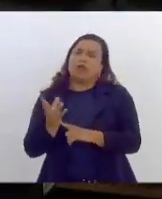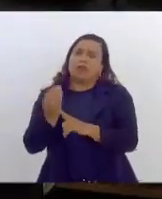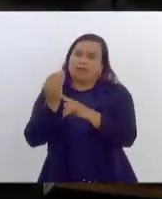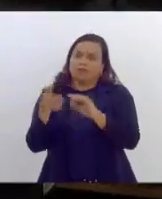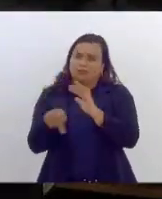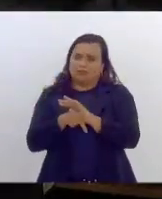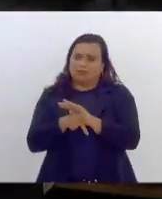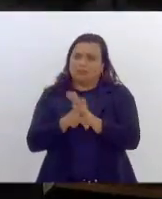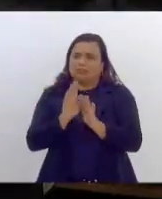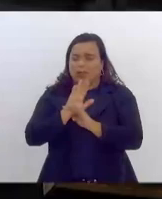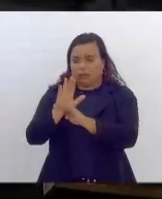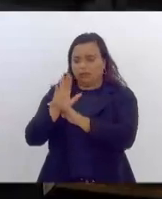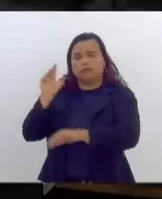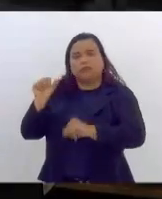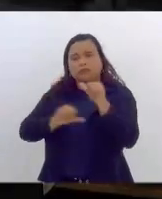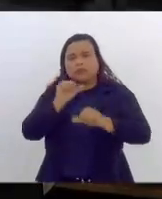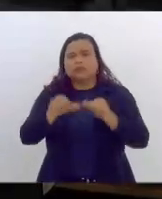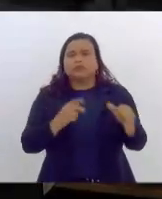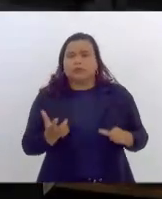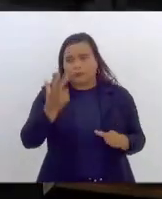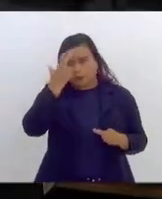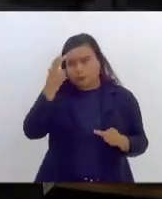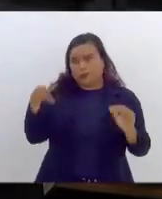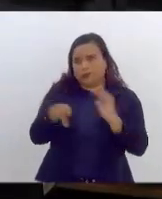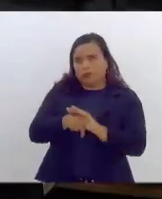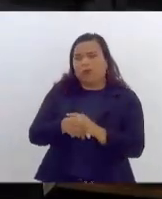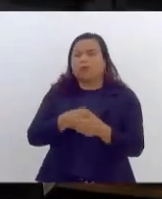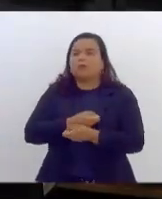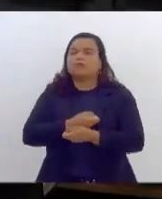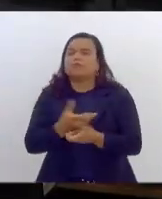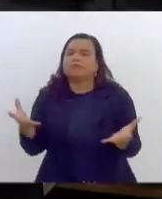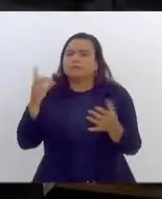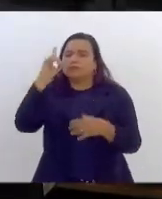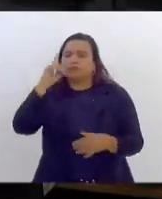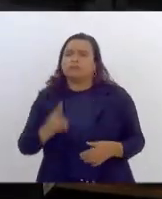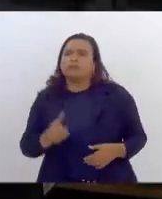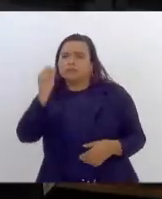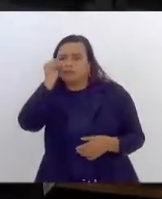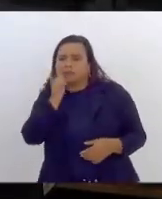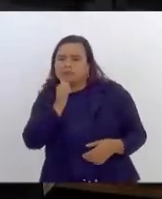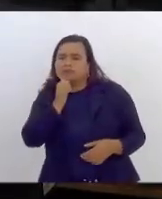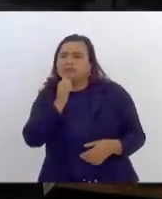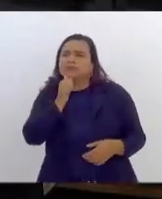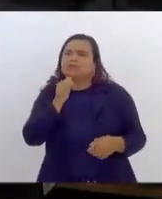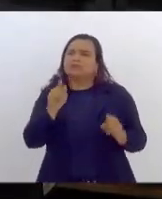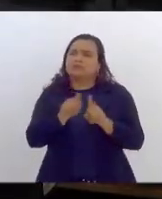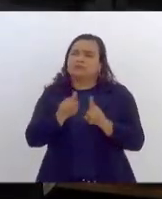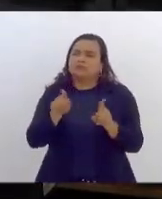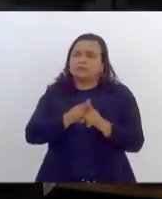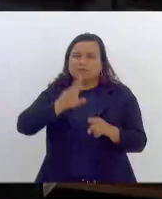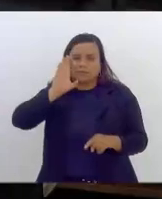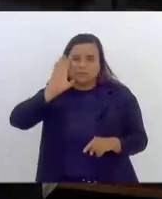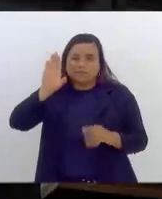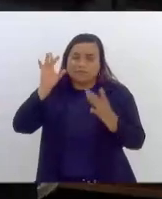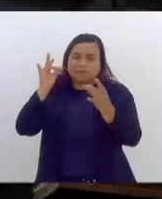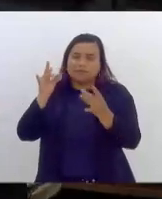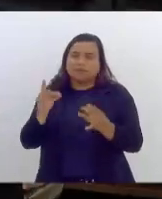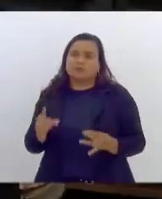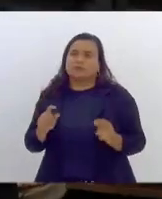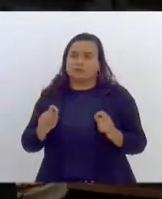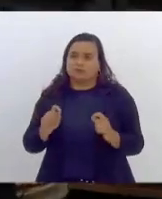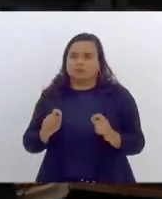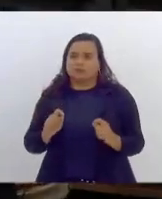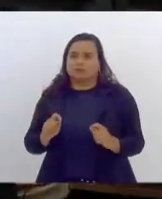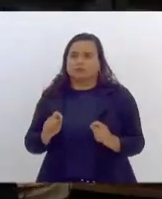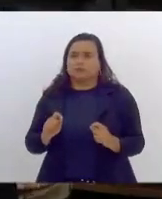como veículo de transformação cultural para a promoção de direitos de mulheres e, em específico,